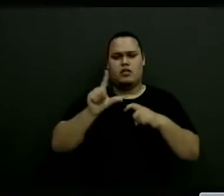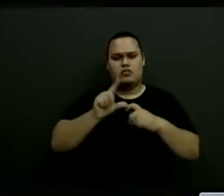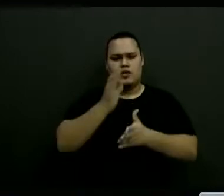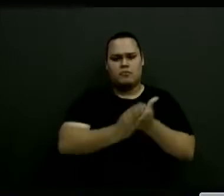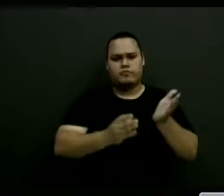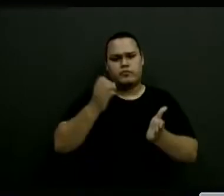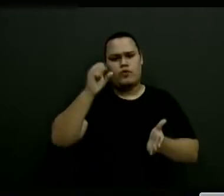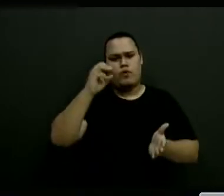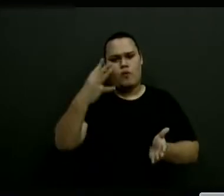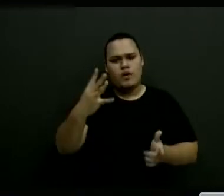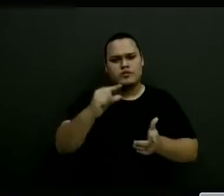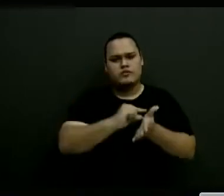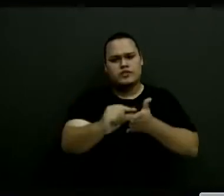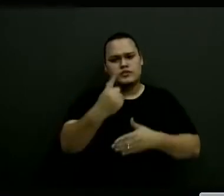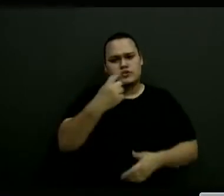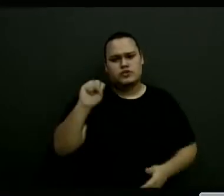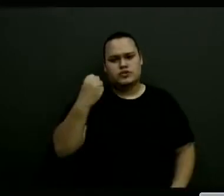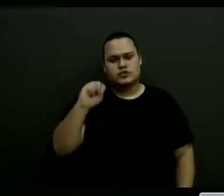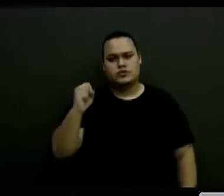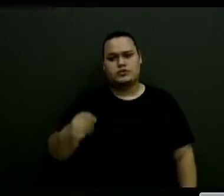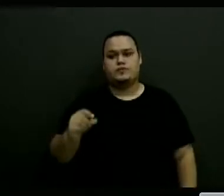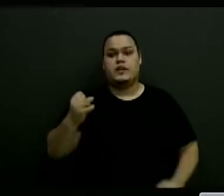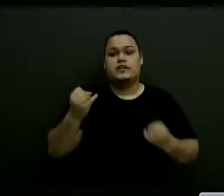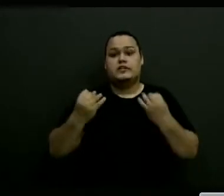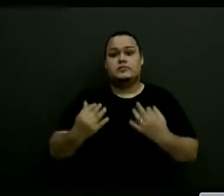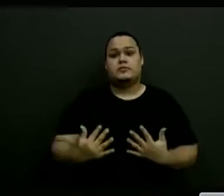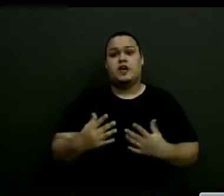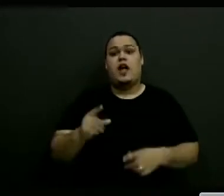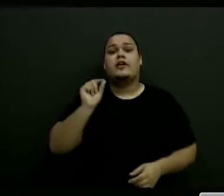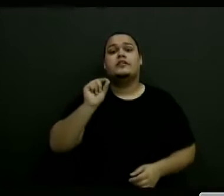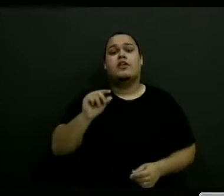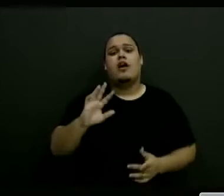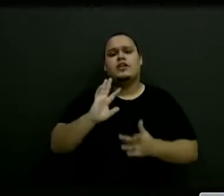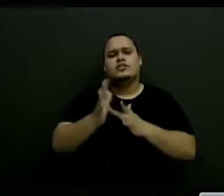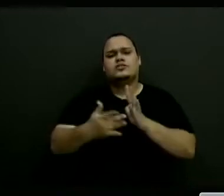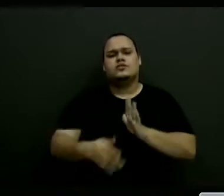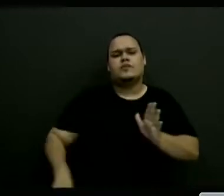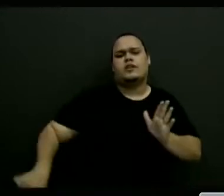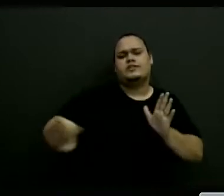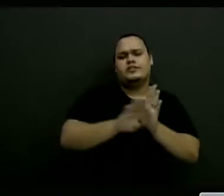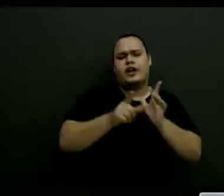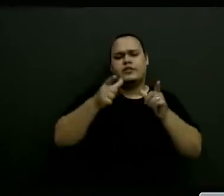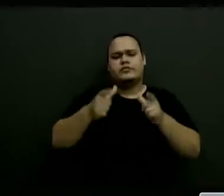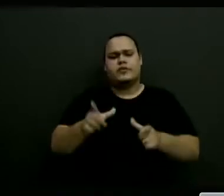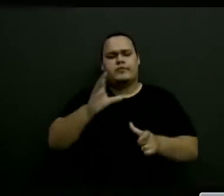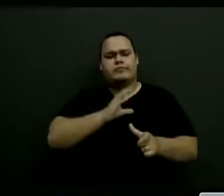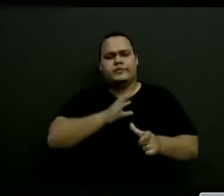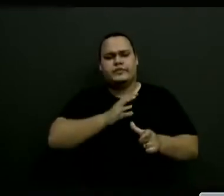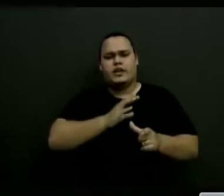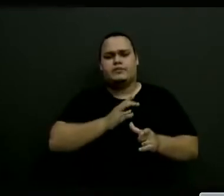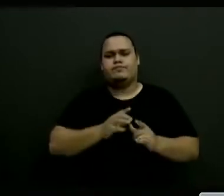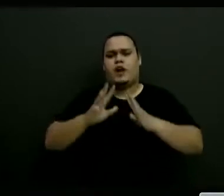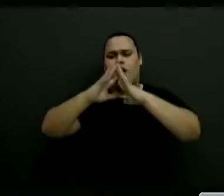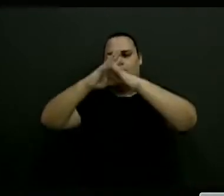Jesus chega a Nazaré e entra na sinagoga, toma o livro do ministro e diz: "O Espírito